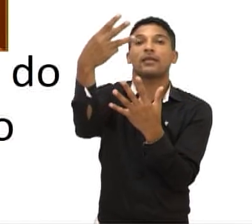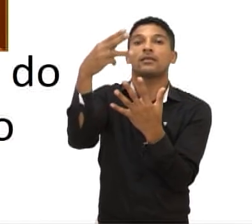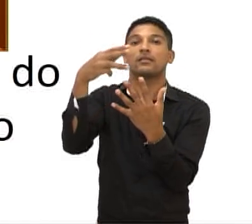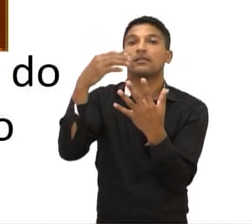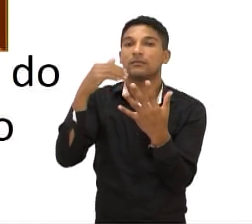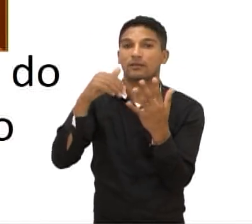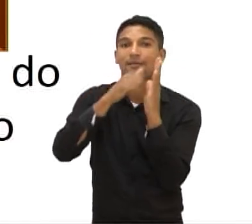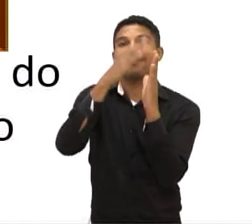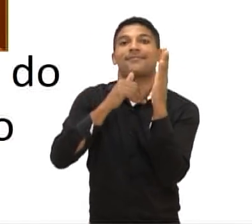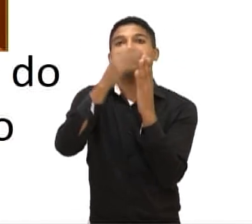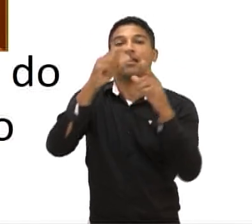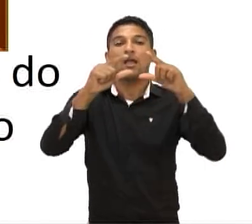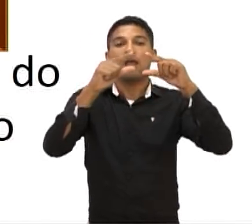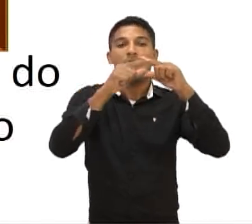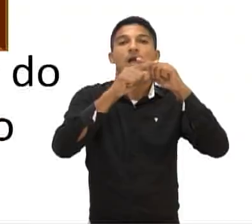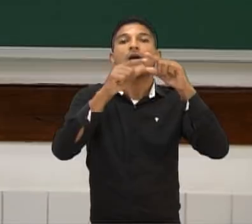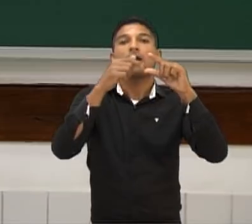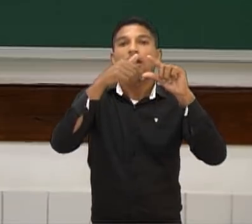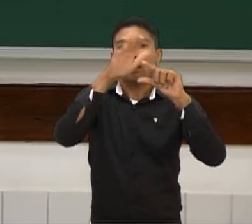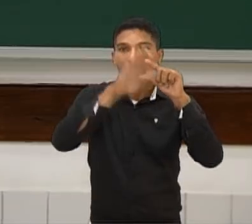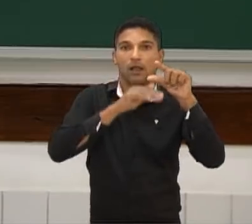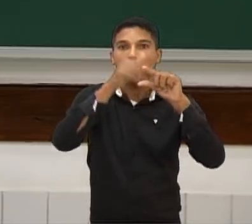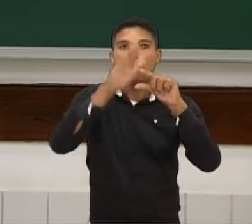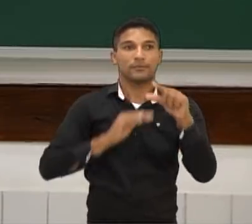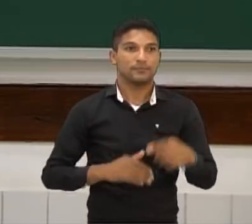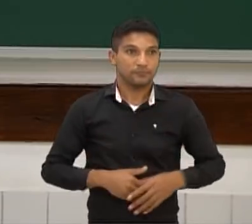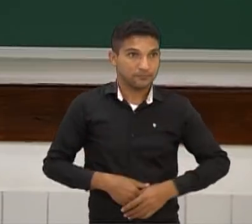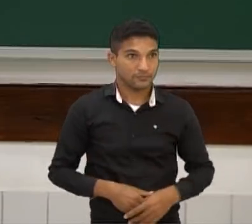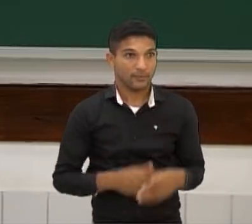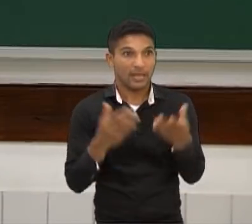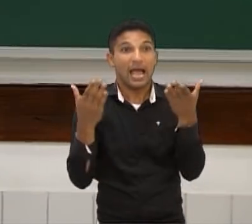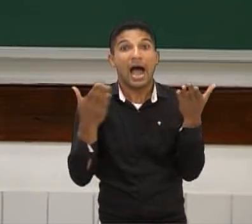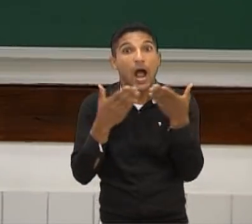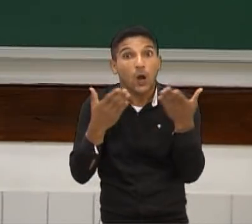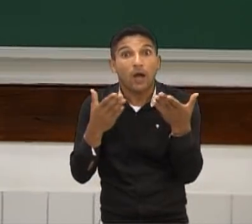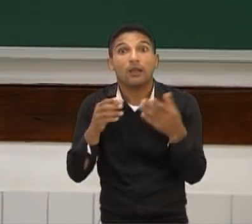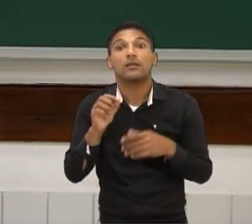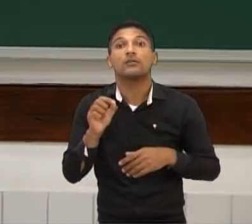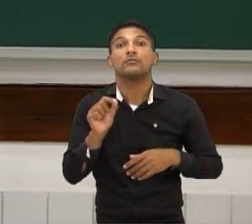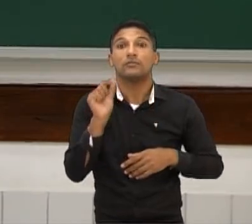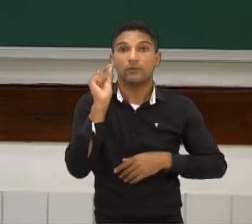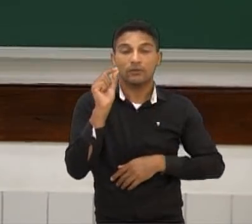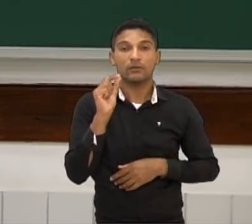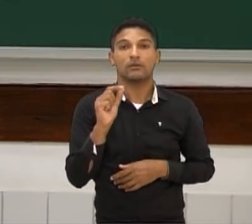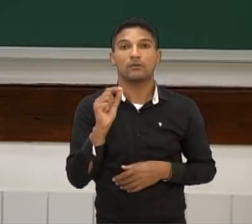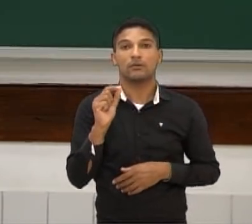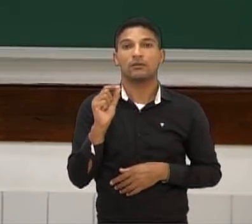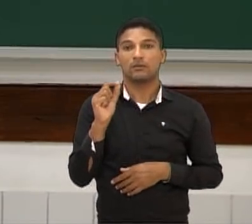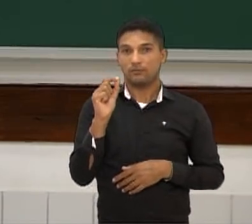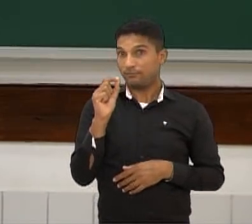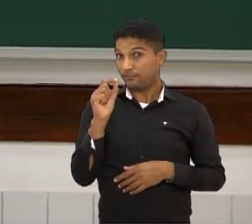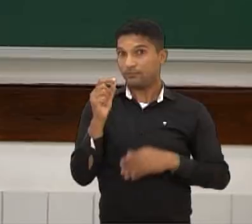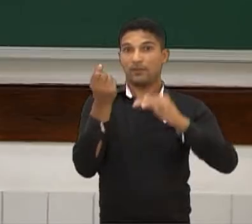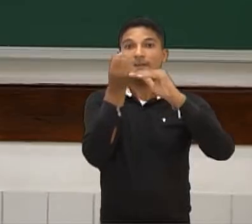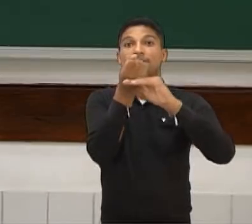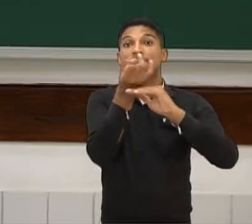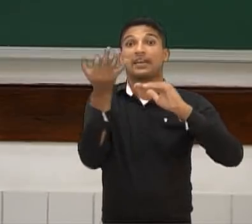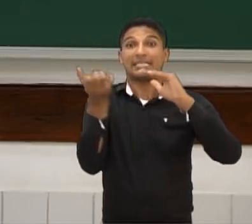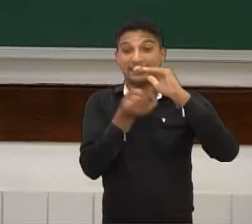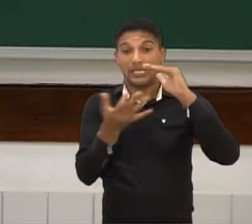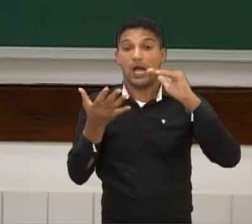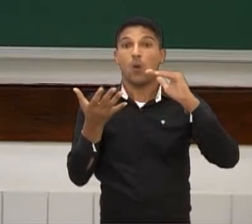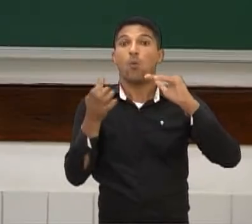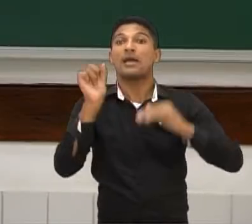lembrar um pouquinho. Qual que é a fração imprópria? É aquela que o numerador é maior que o